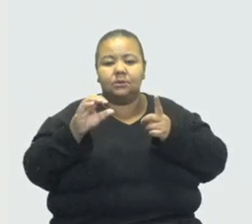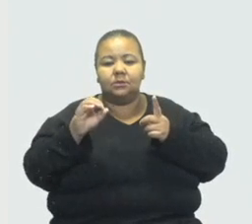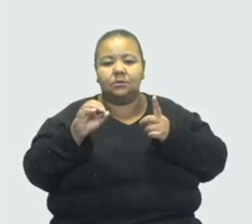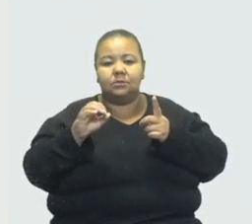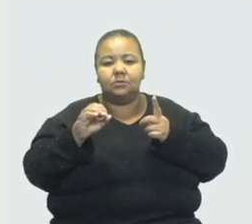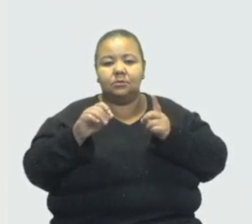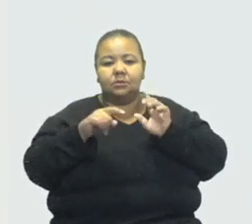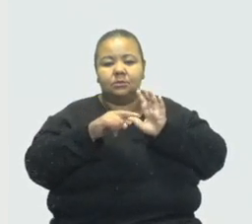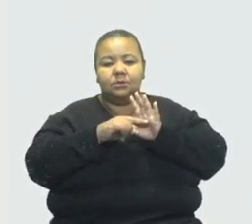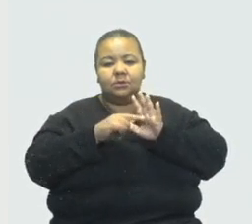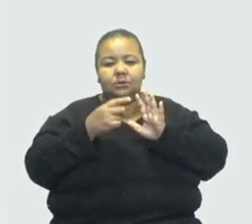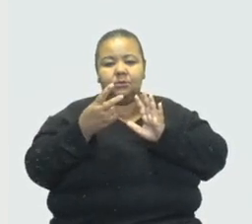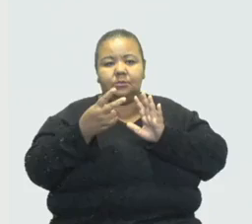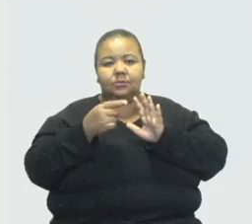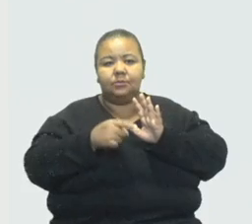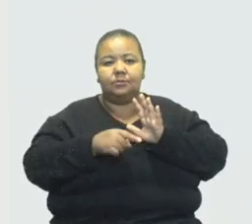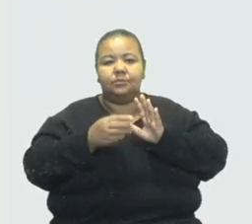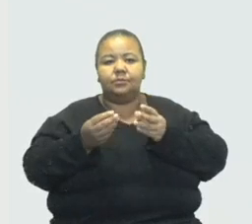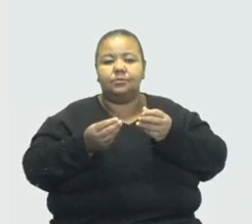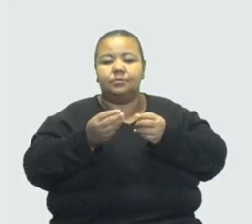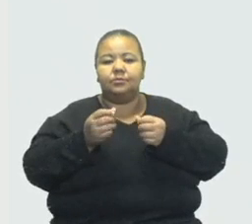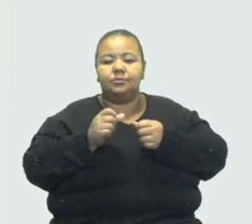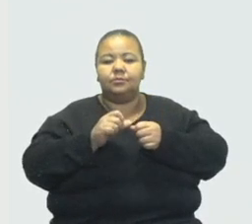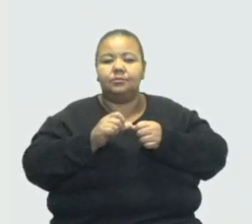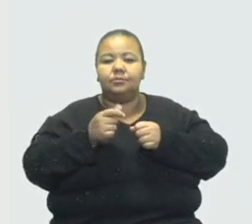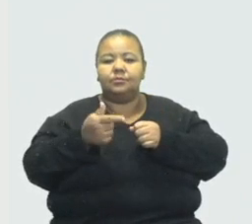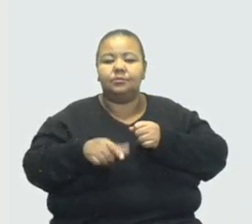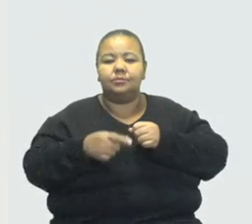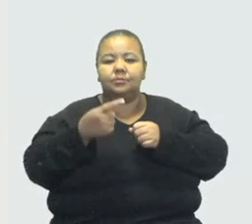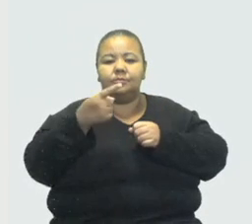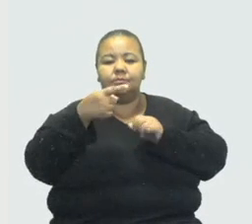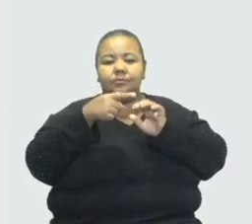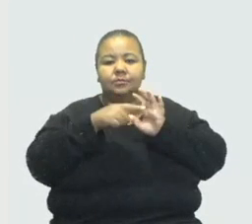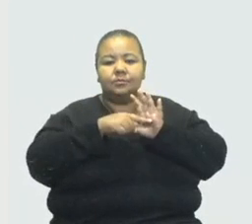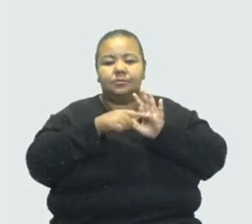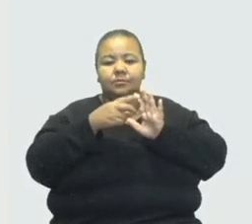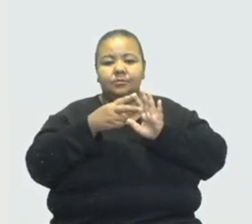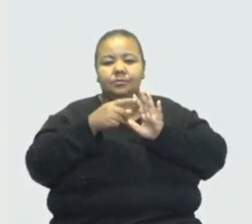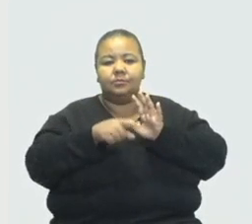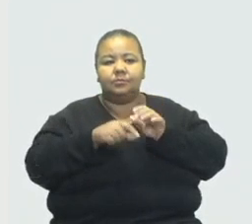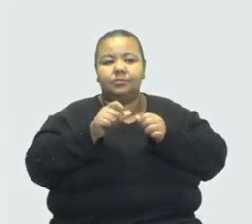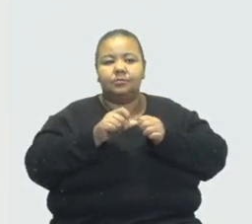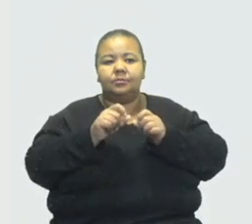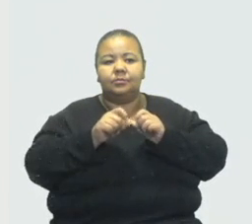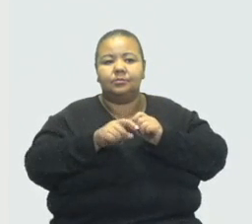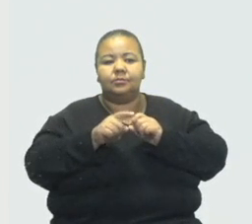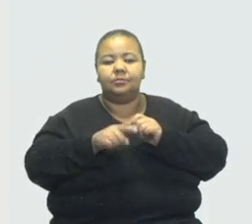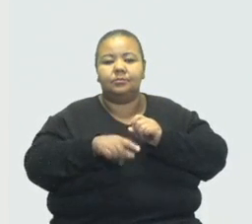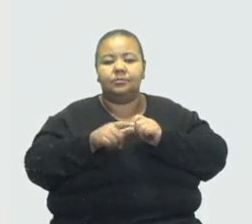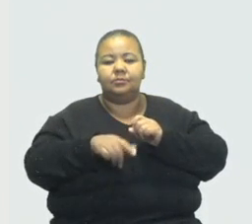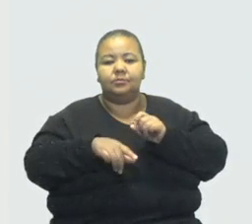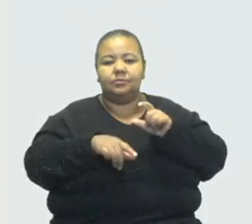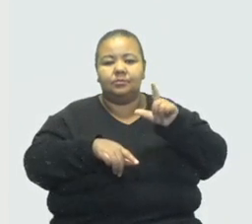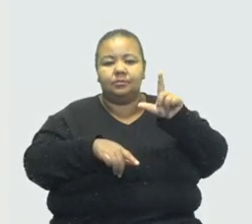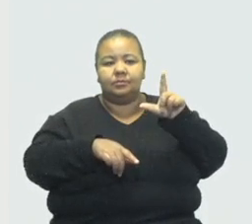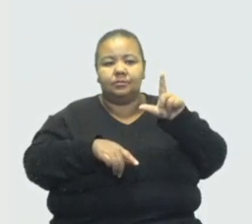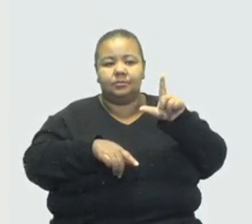o menos 2. Então, como a gente vai obter menos 2 aqui, professora? A gente vai fazer da seguinte forma. A linha